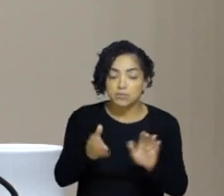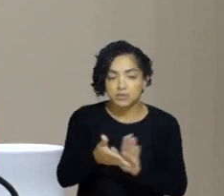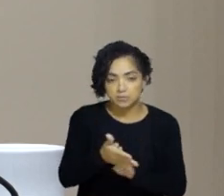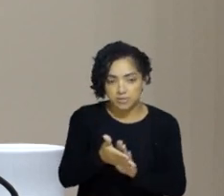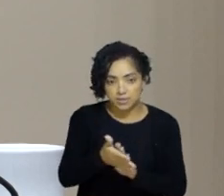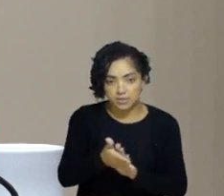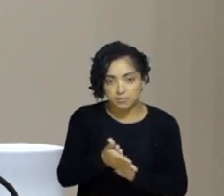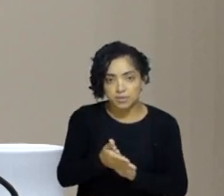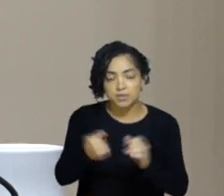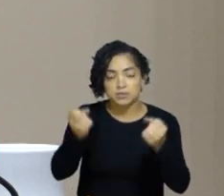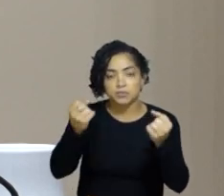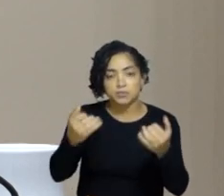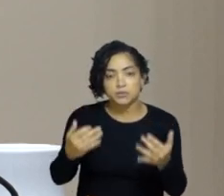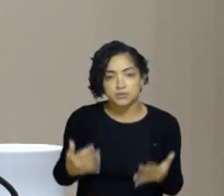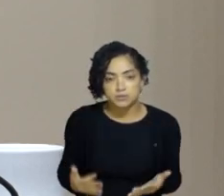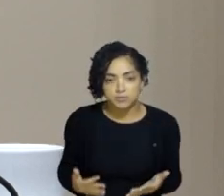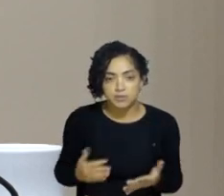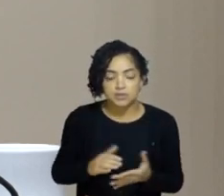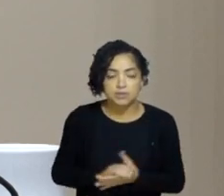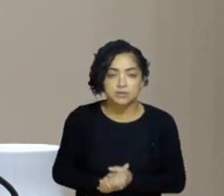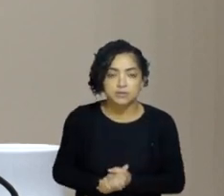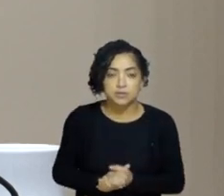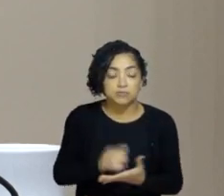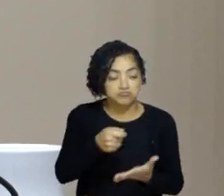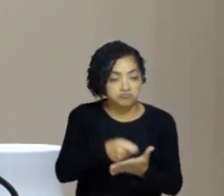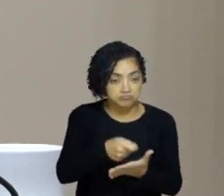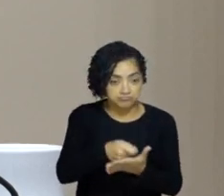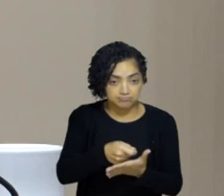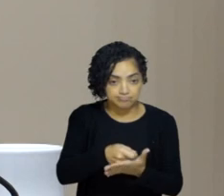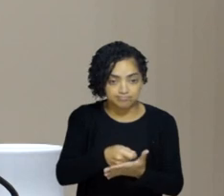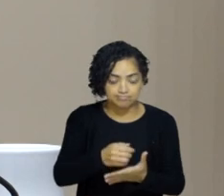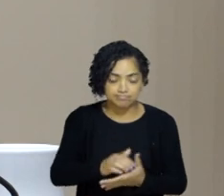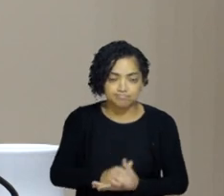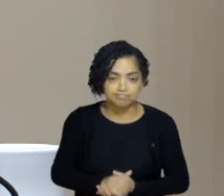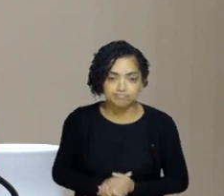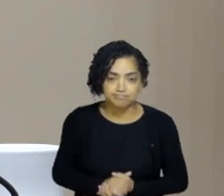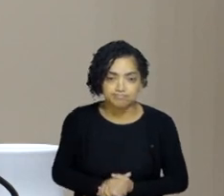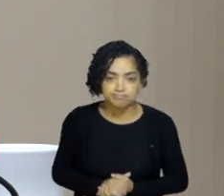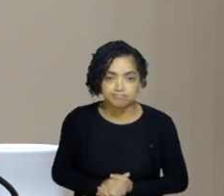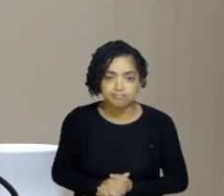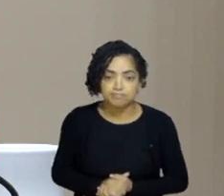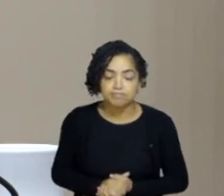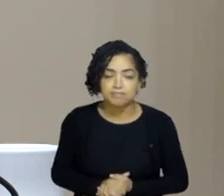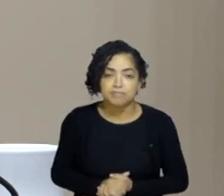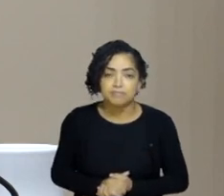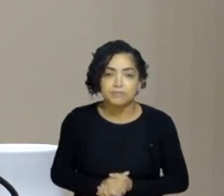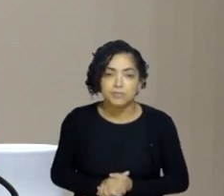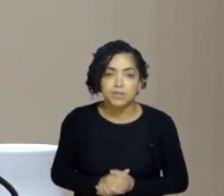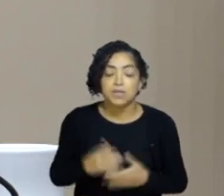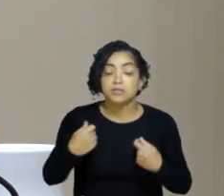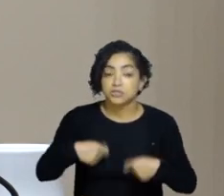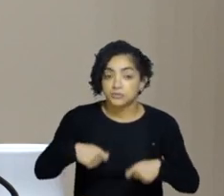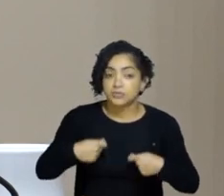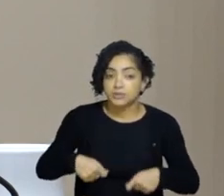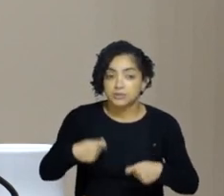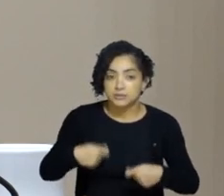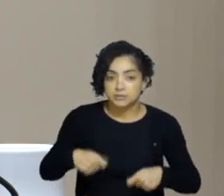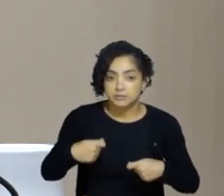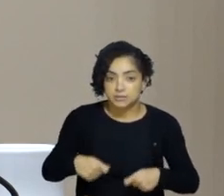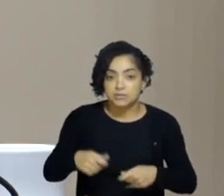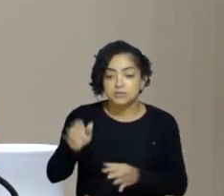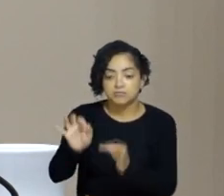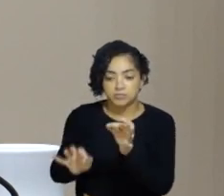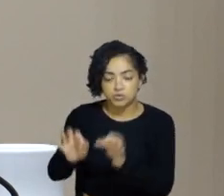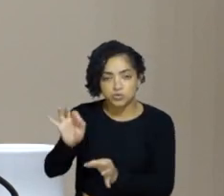pela cobrança. E nós temos, sim, que fazer a